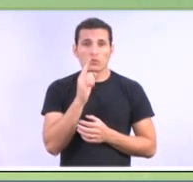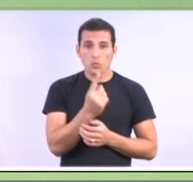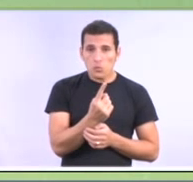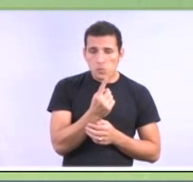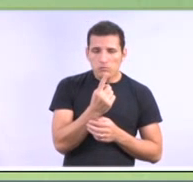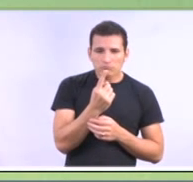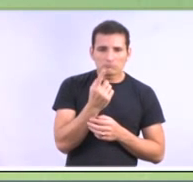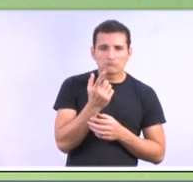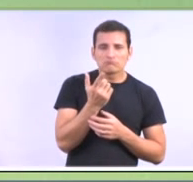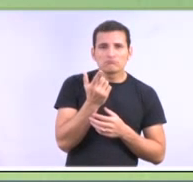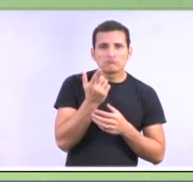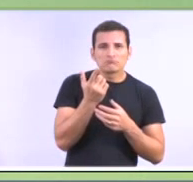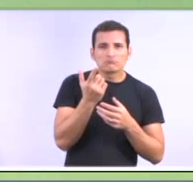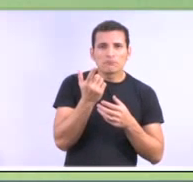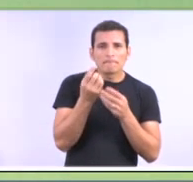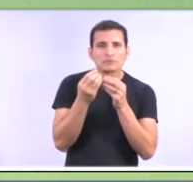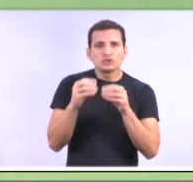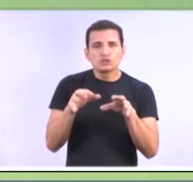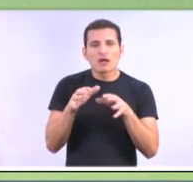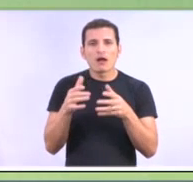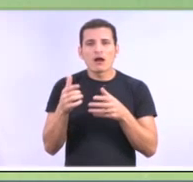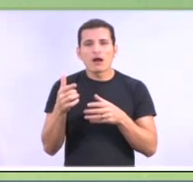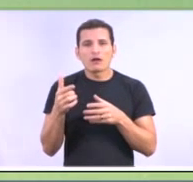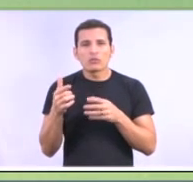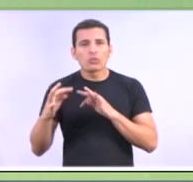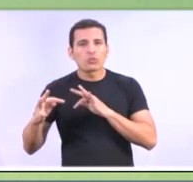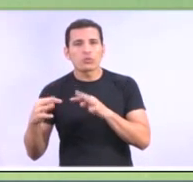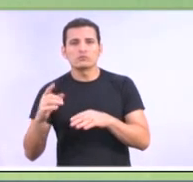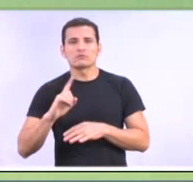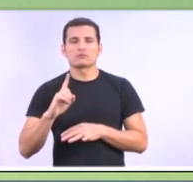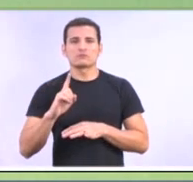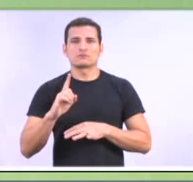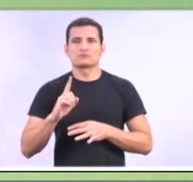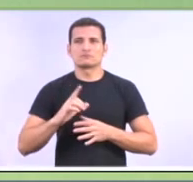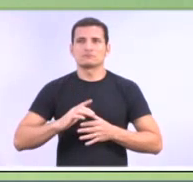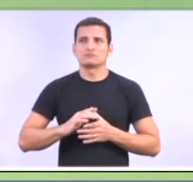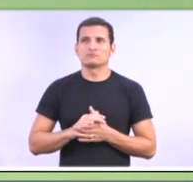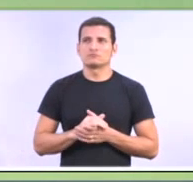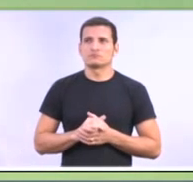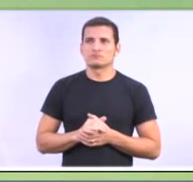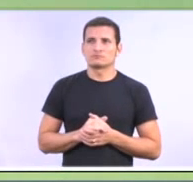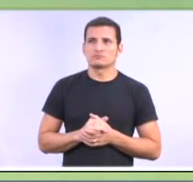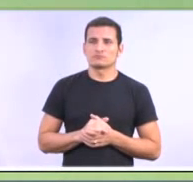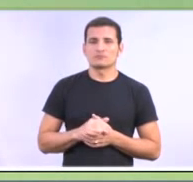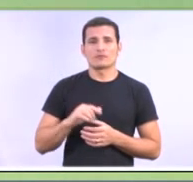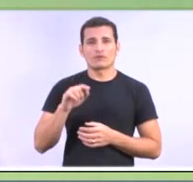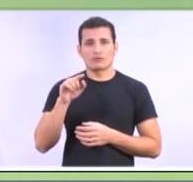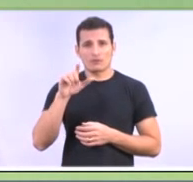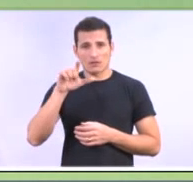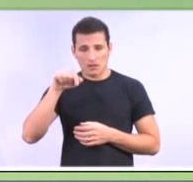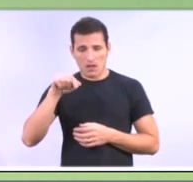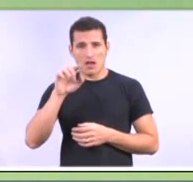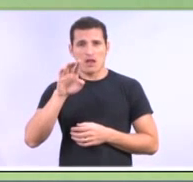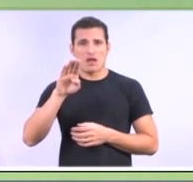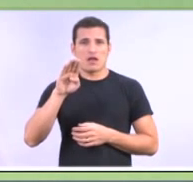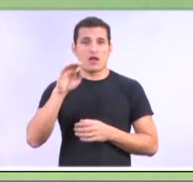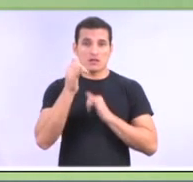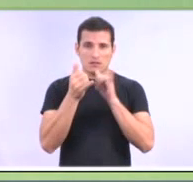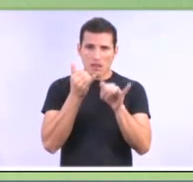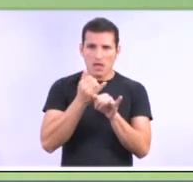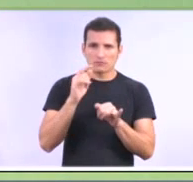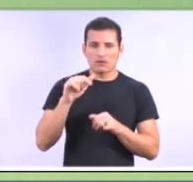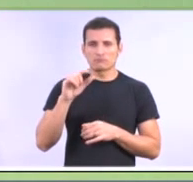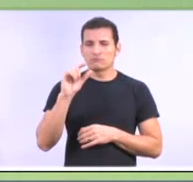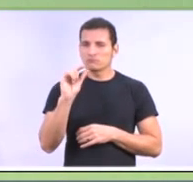comunicação. Como desvantagem, somente uma transmissão por vez, normalmente a largura de banda é baixa e é inseguro.